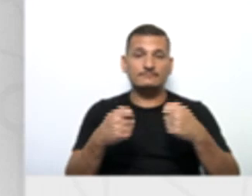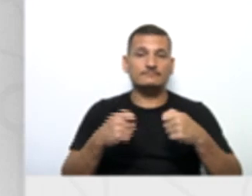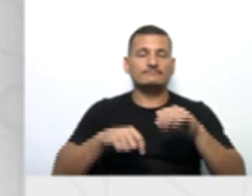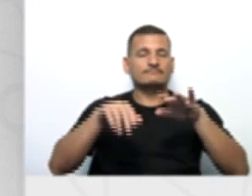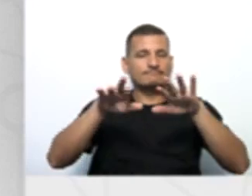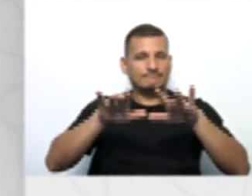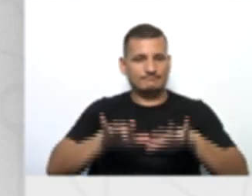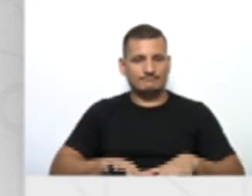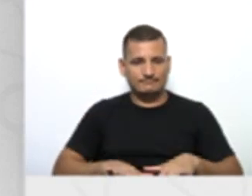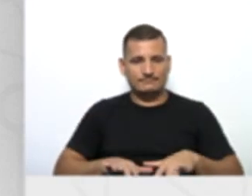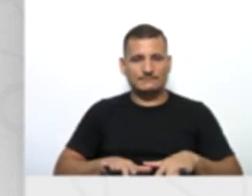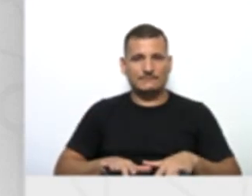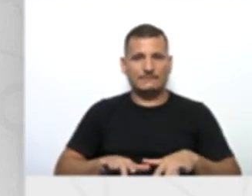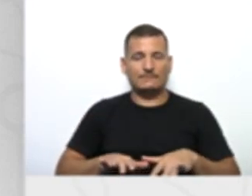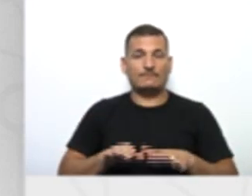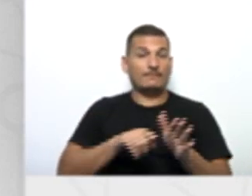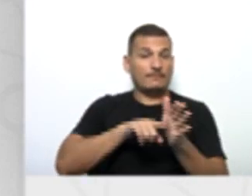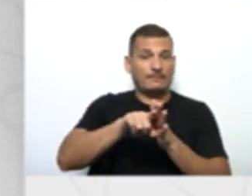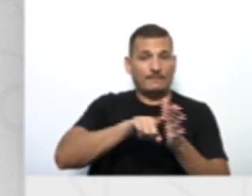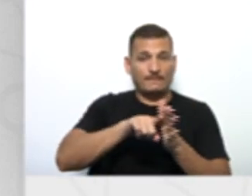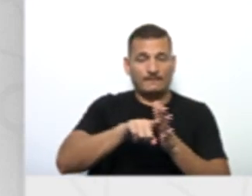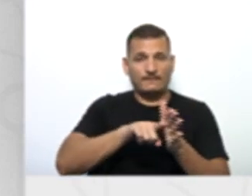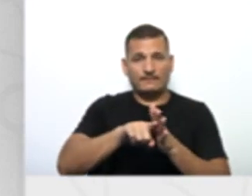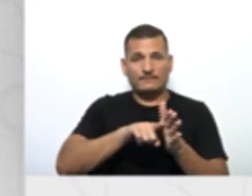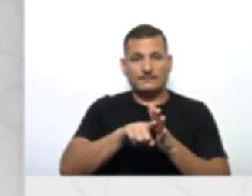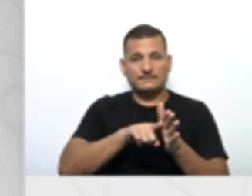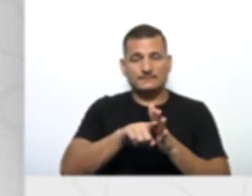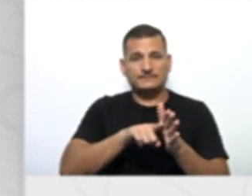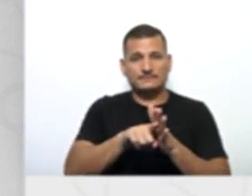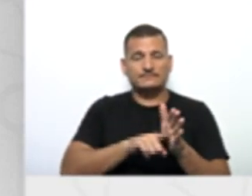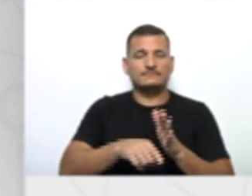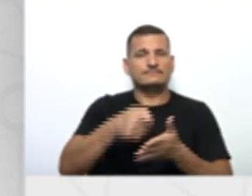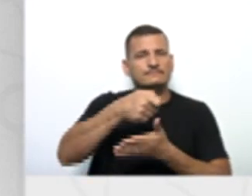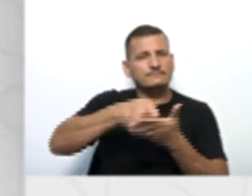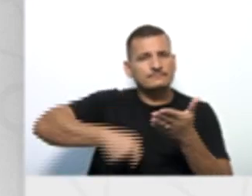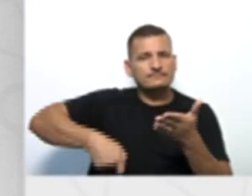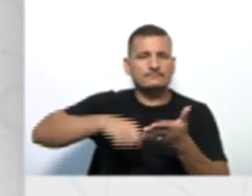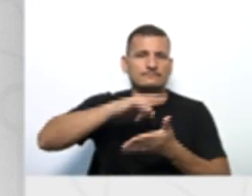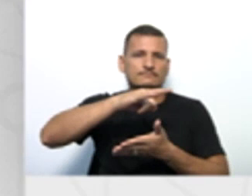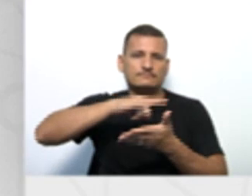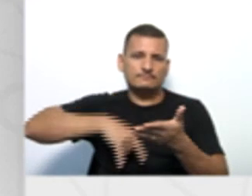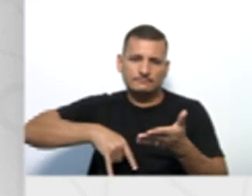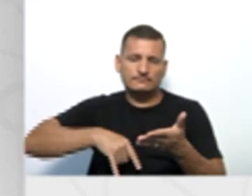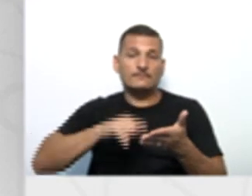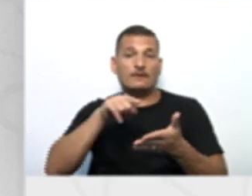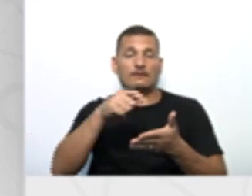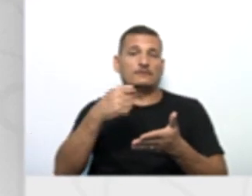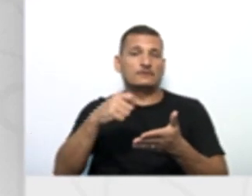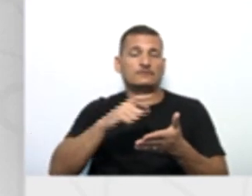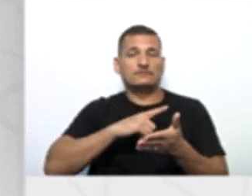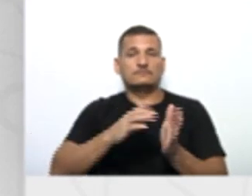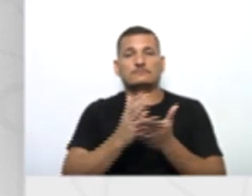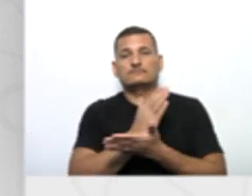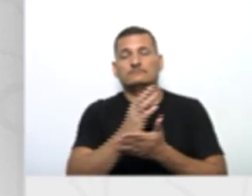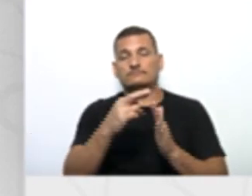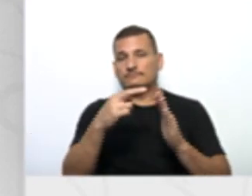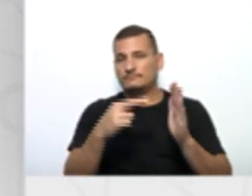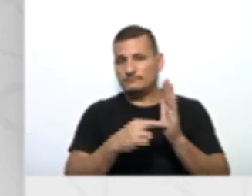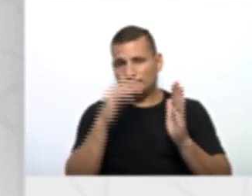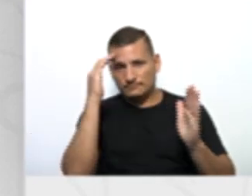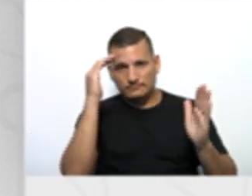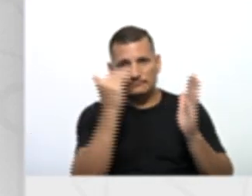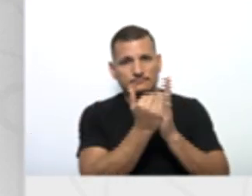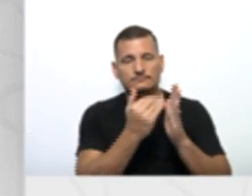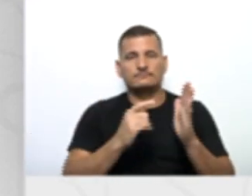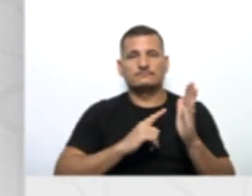escrever. É, a pesquisa, a redação de um documento, ela precisa seguir algumas normas. É,